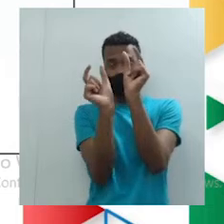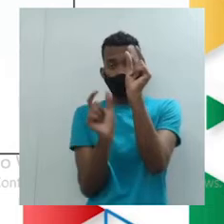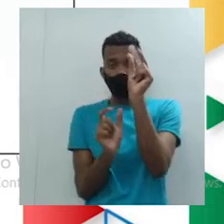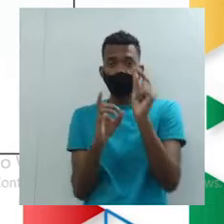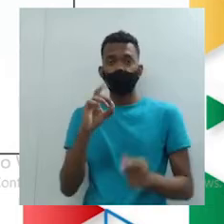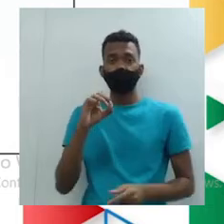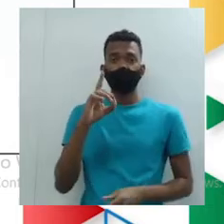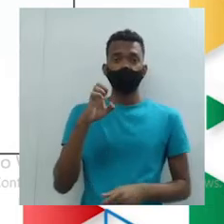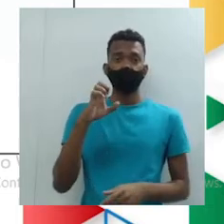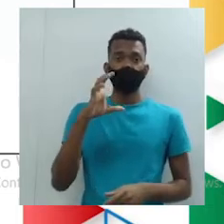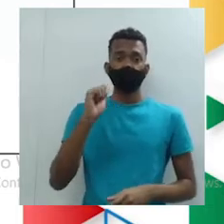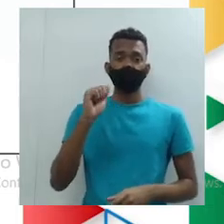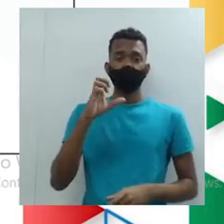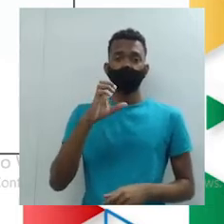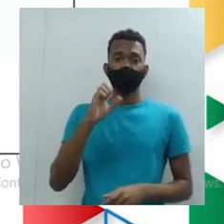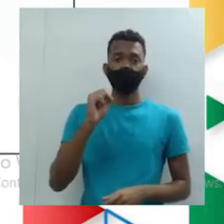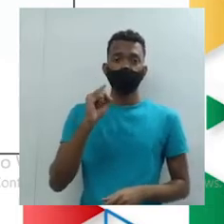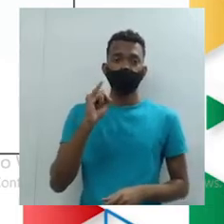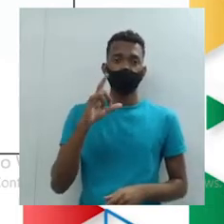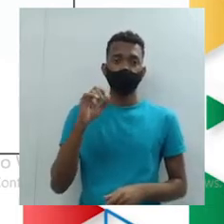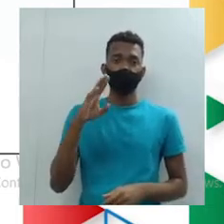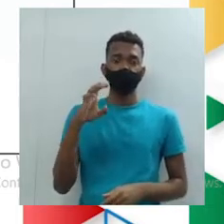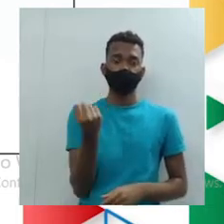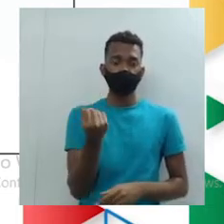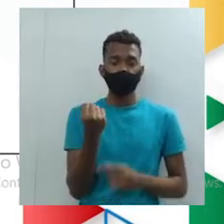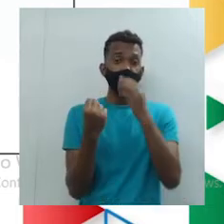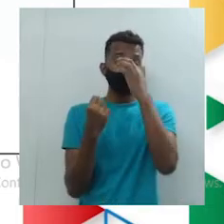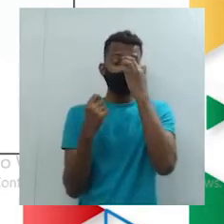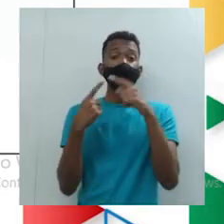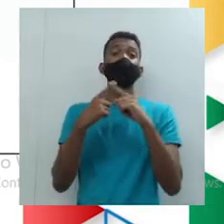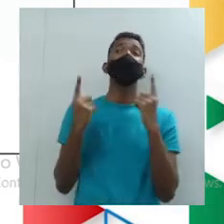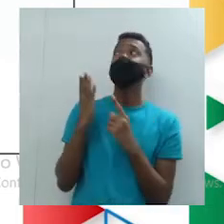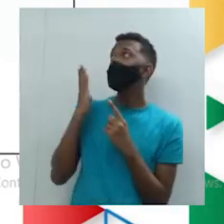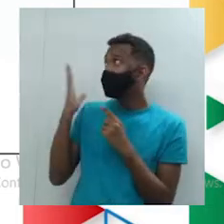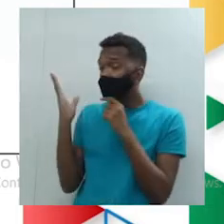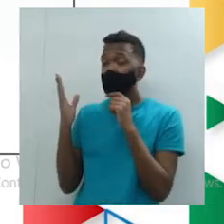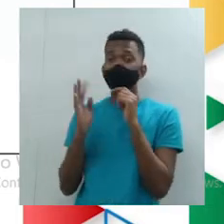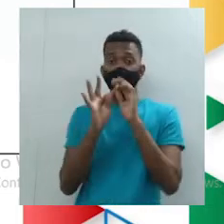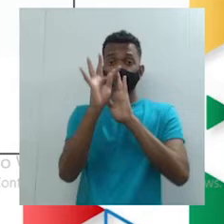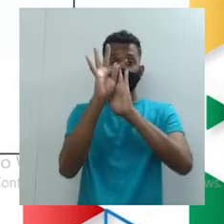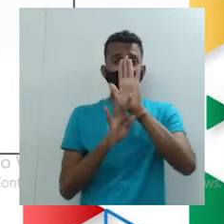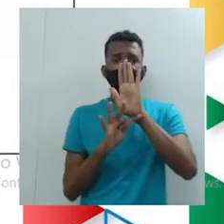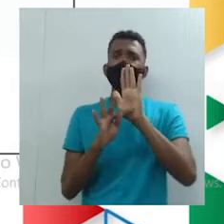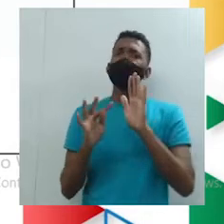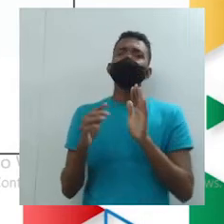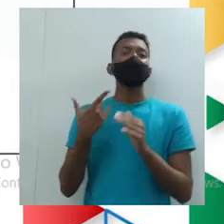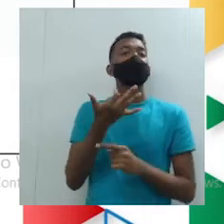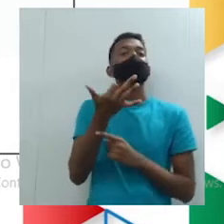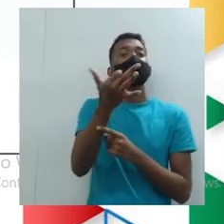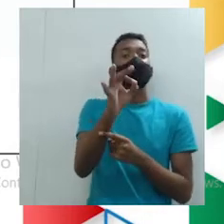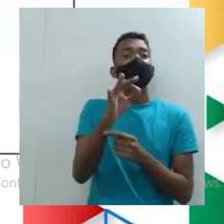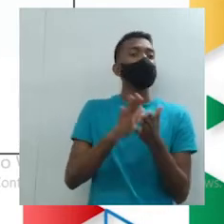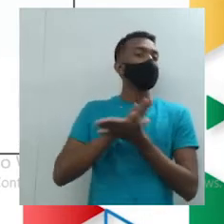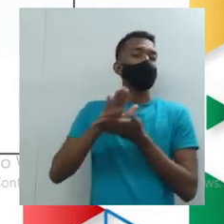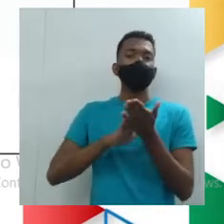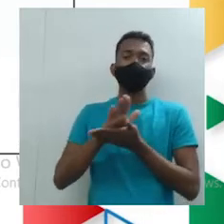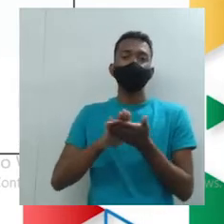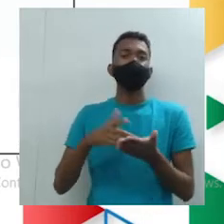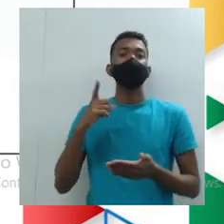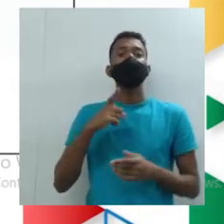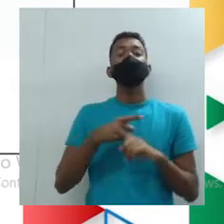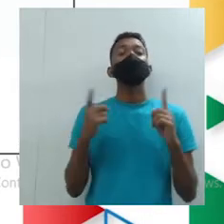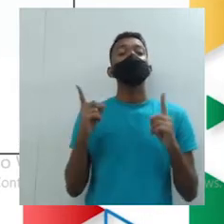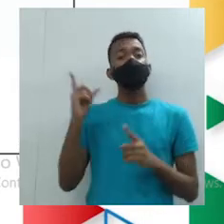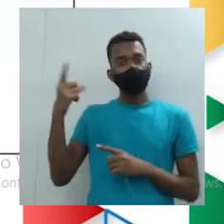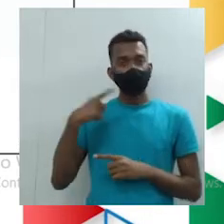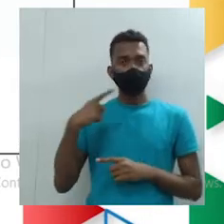alexandrinos. Só que este soneto, ele tem uma particularidade. Ele não tem 10 sílabas poéticas,